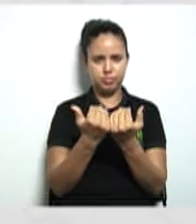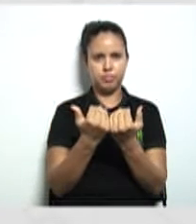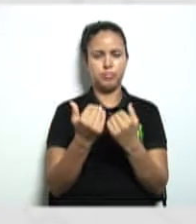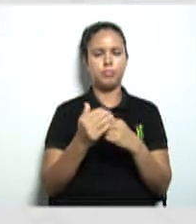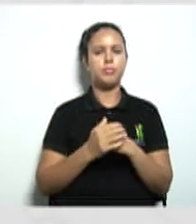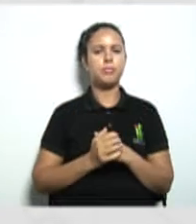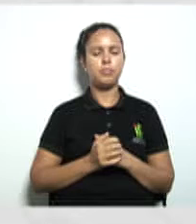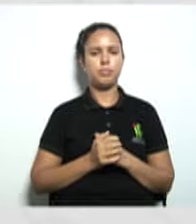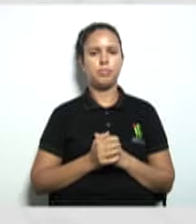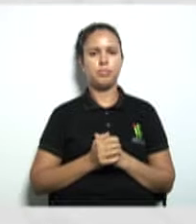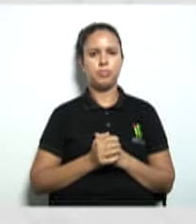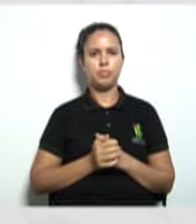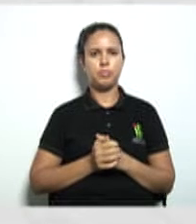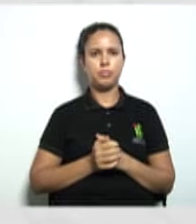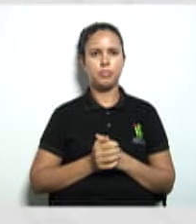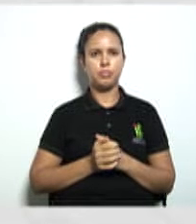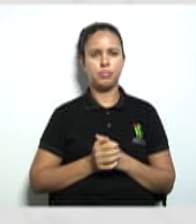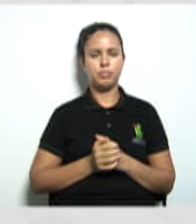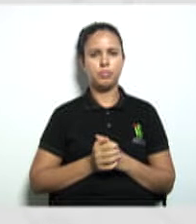comunidade.